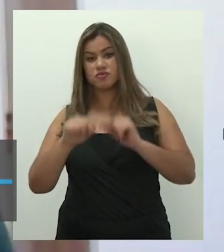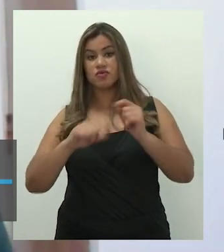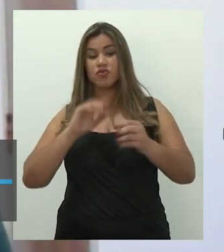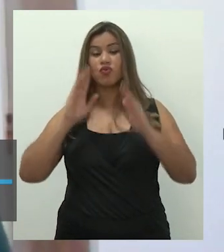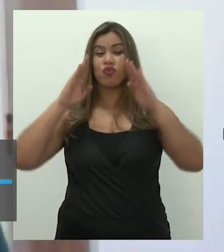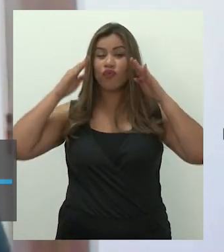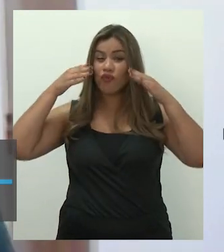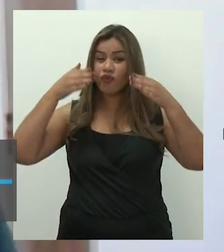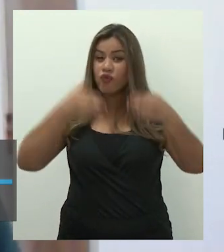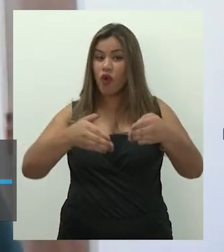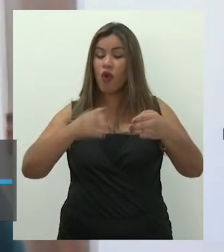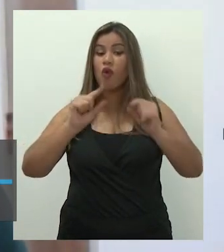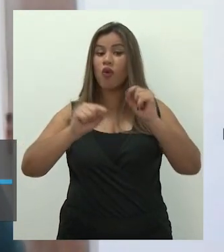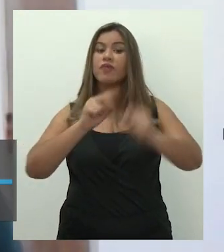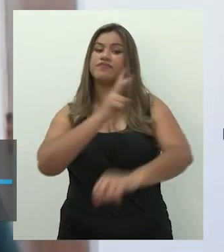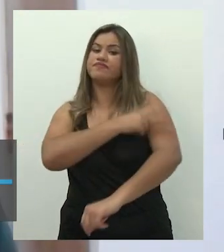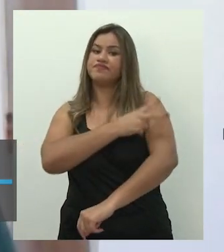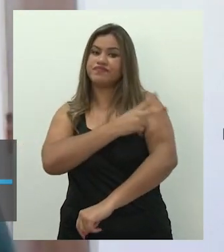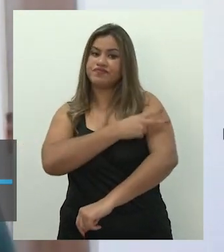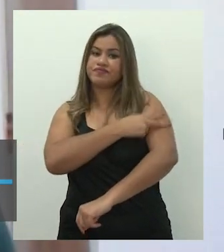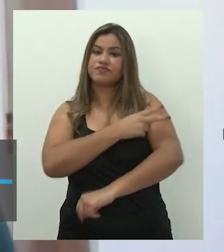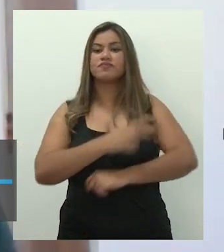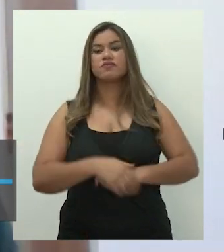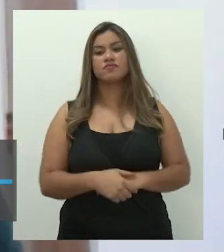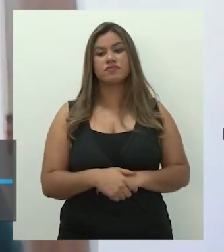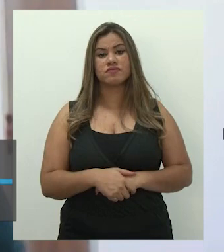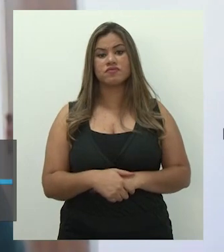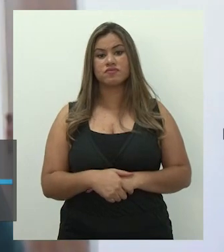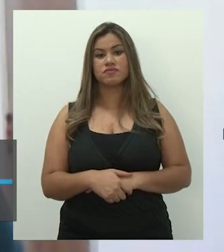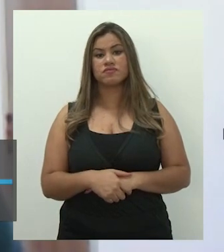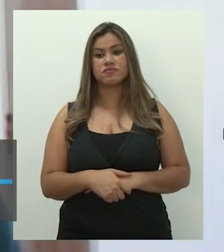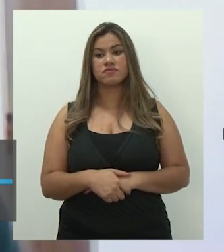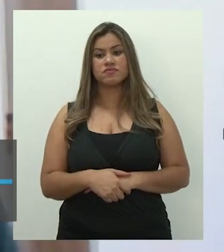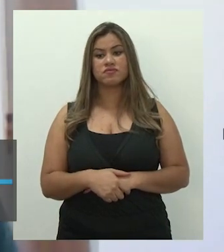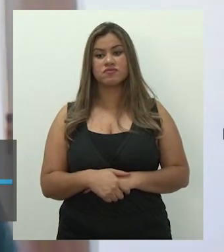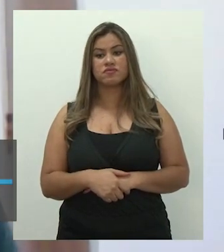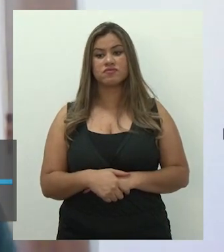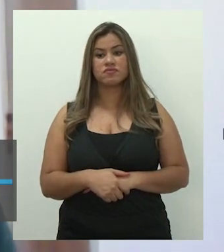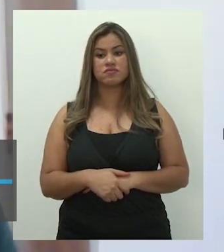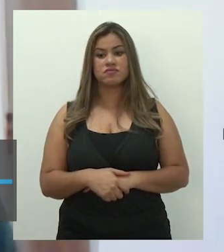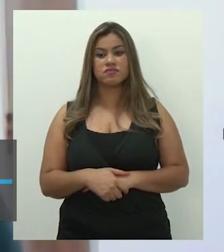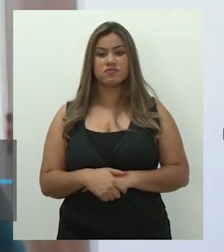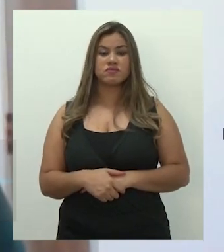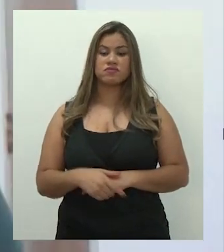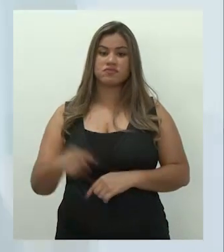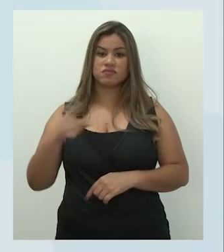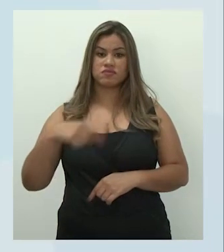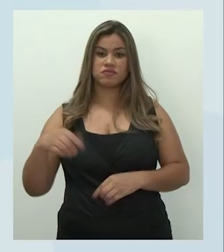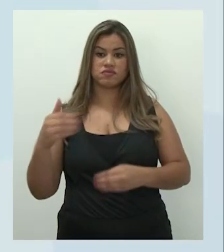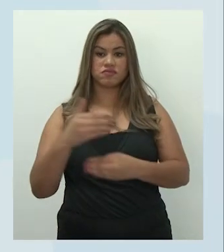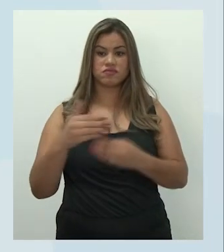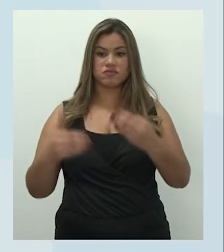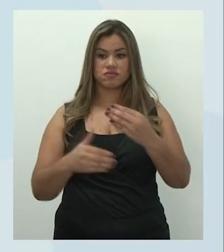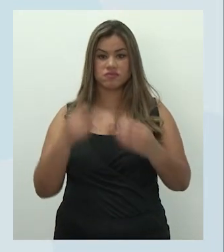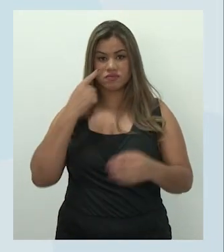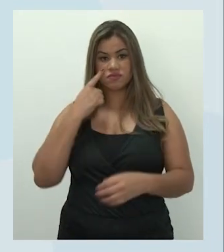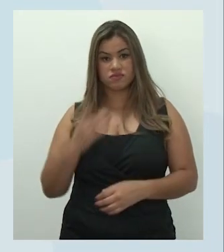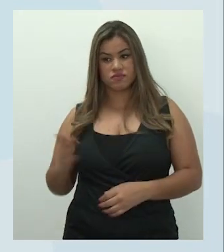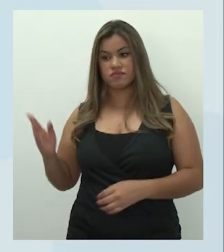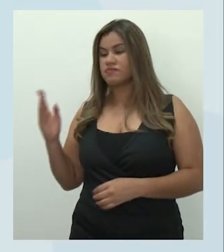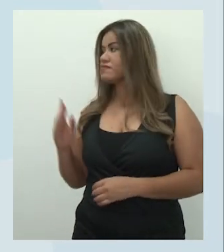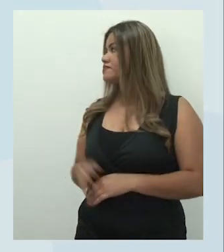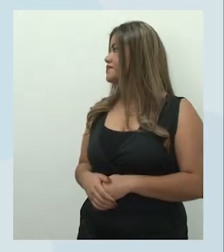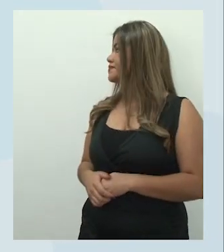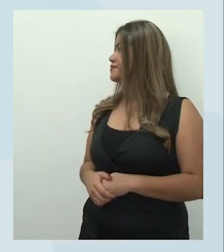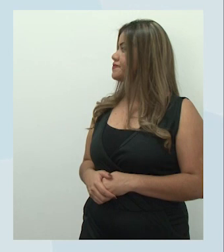foco no segundo ano. Então, olha só, vamos com o slide na tela, por favor, para a gente poder